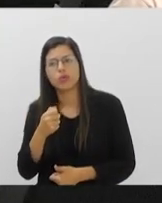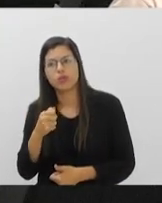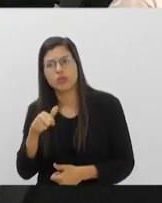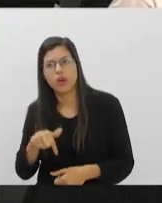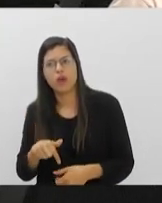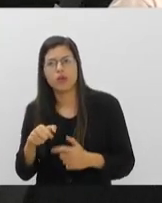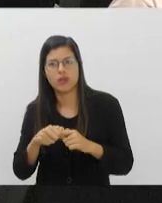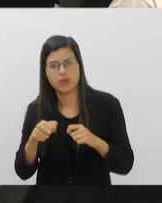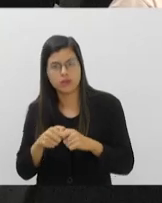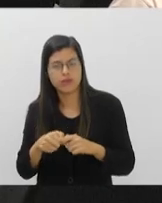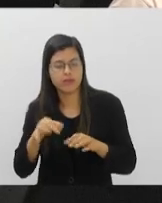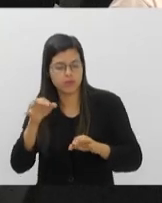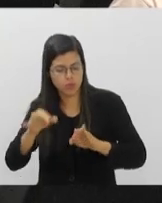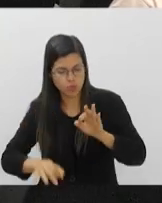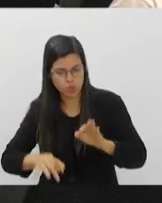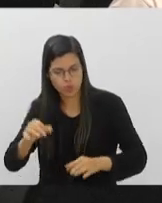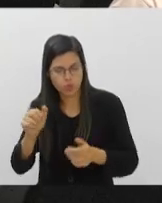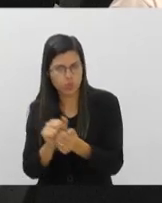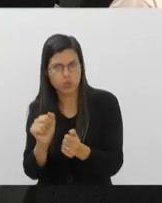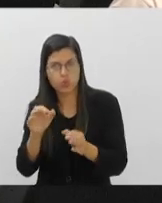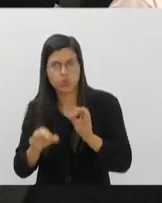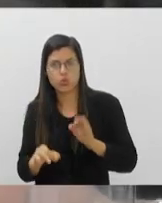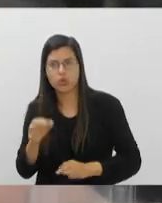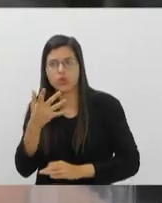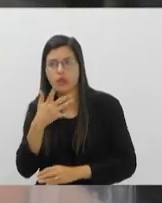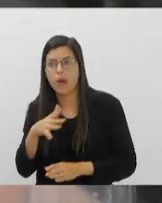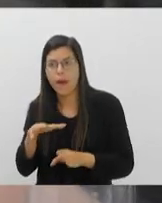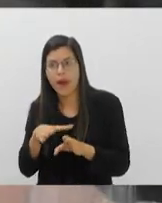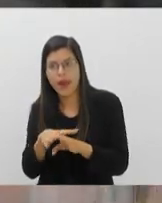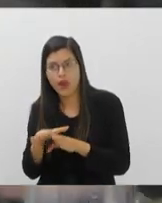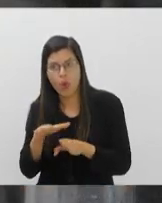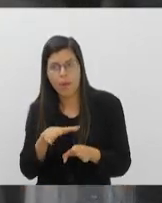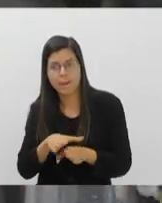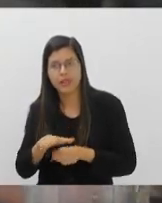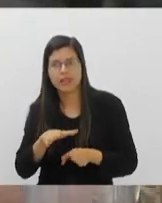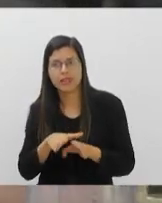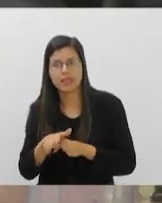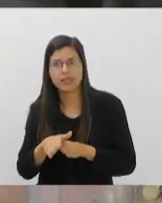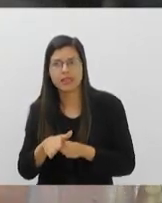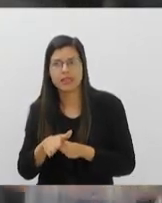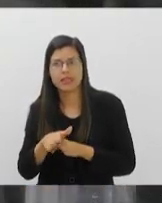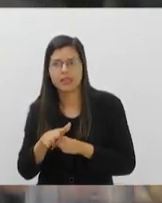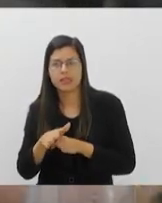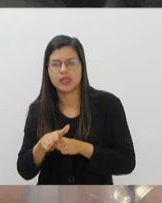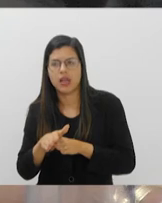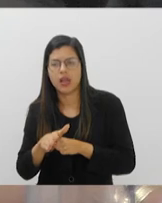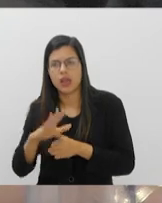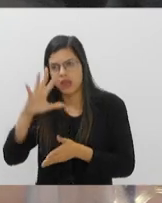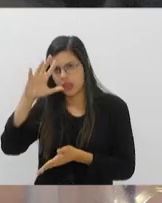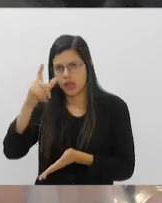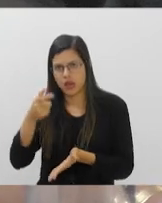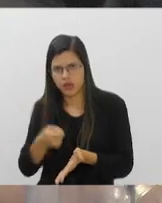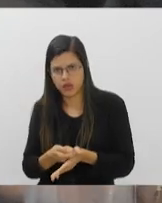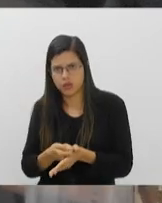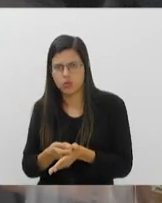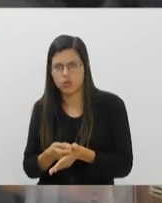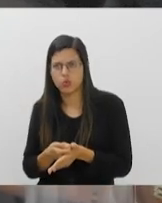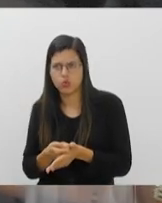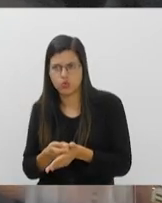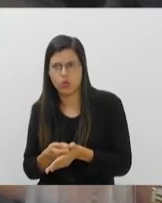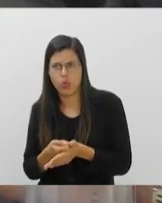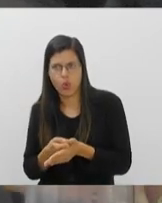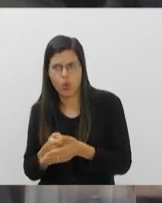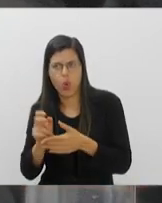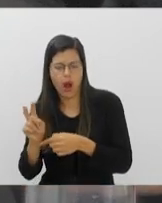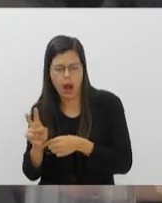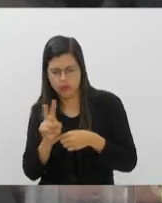junto aos juízes da infância para recomendar decretou lá deferiu a guarda provisória para